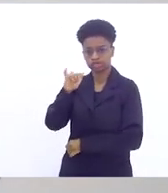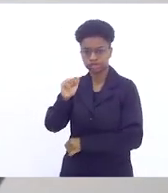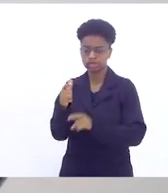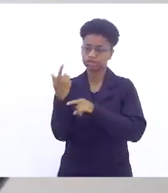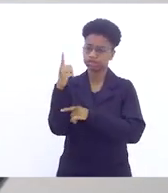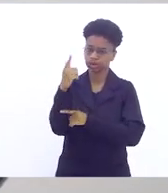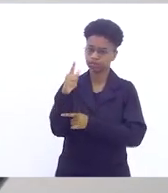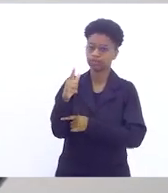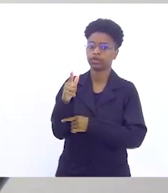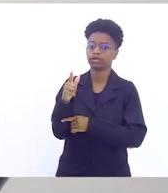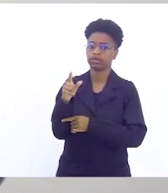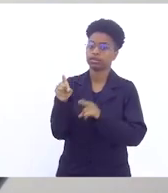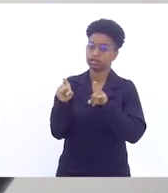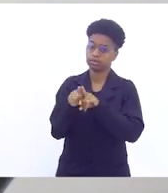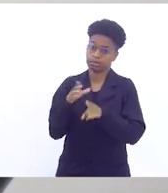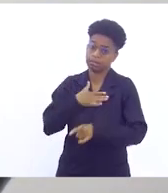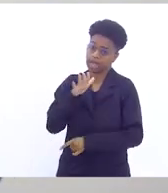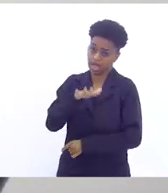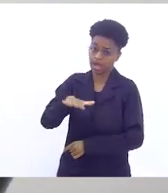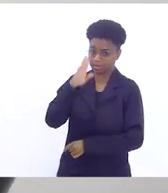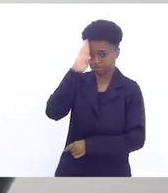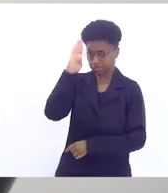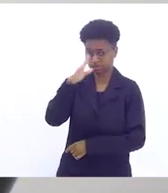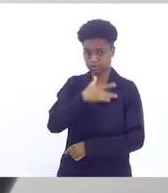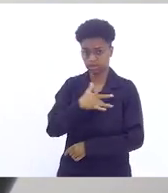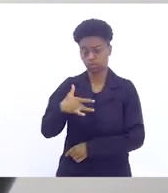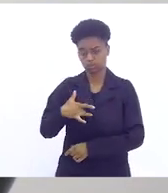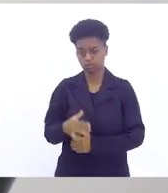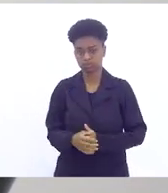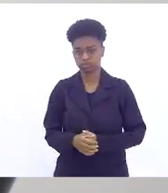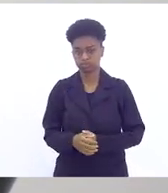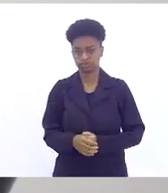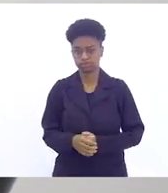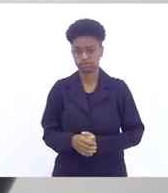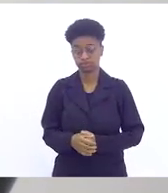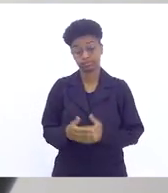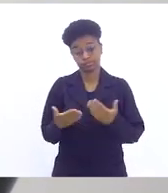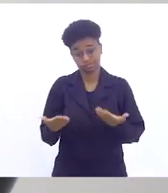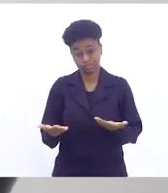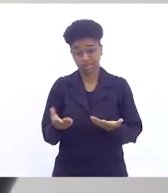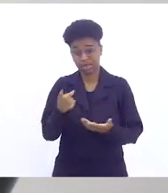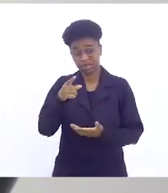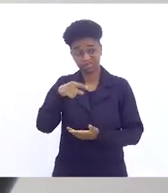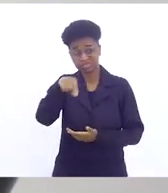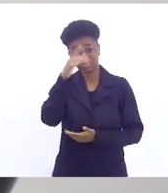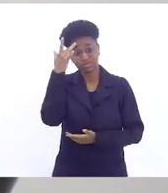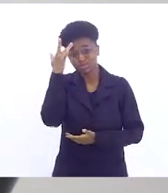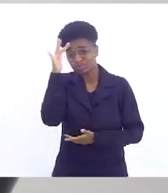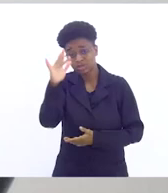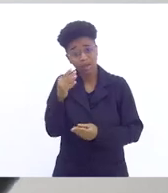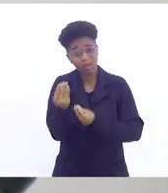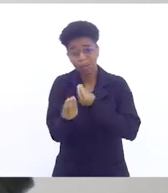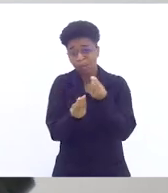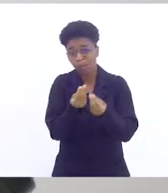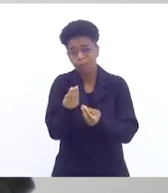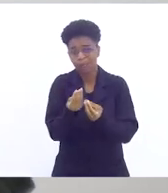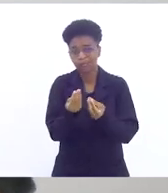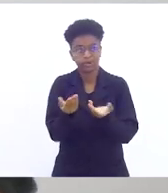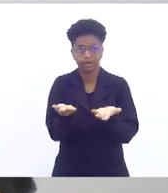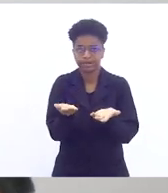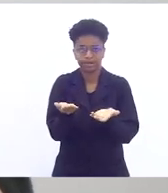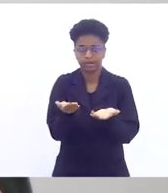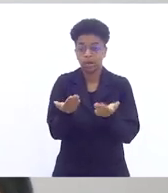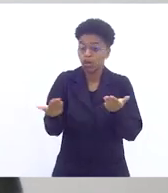Geografia no caso específico da minha área saúde né as pessoas não têm ideia como ela hoje até